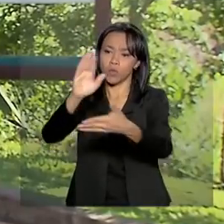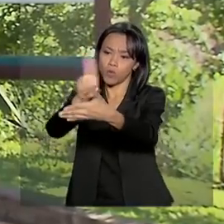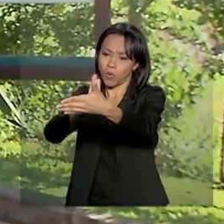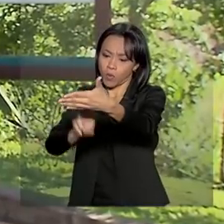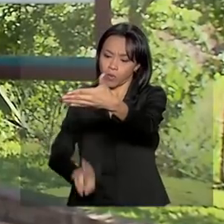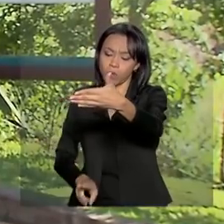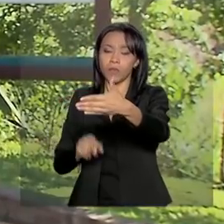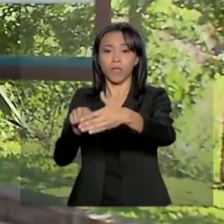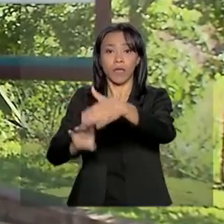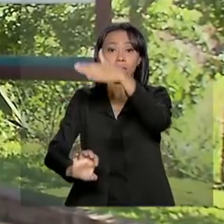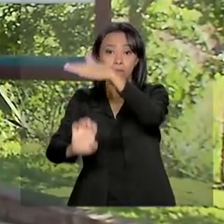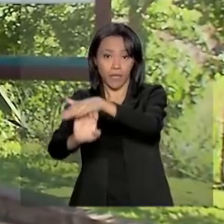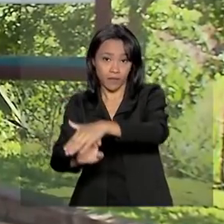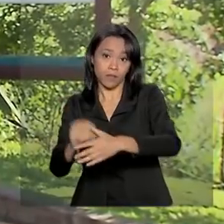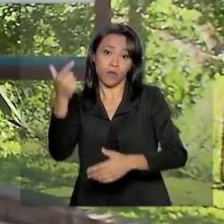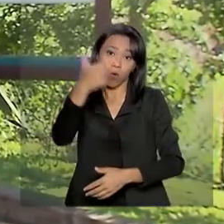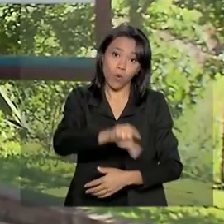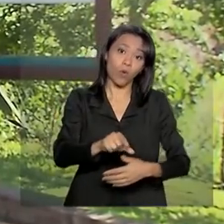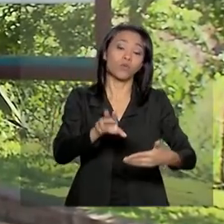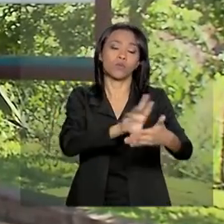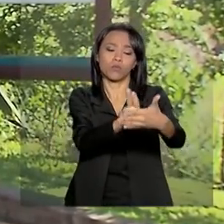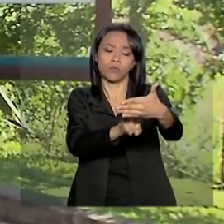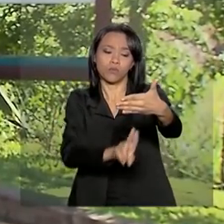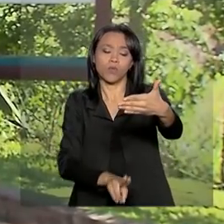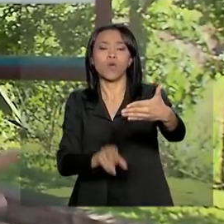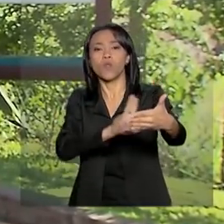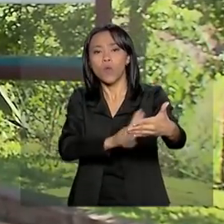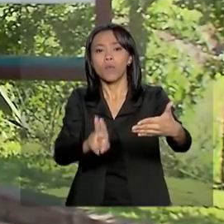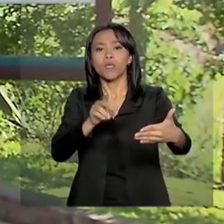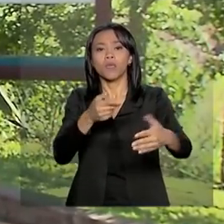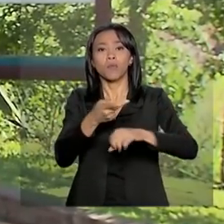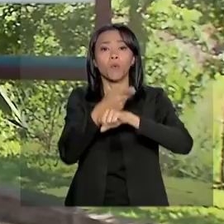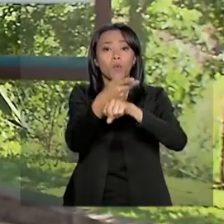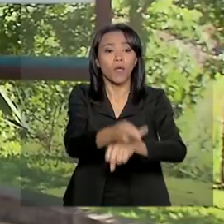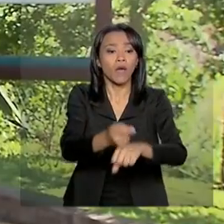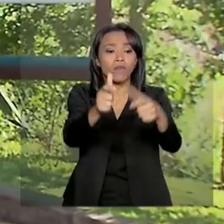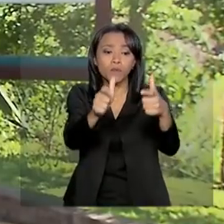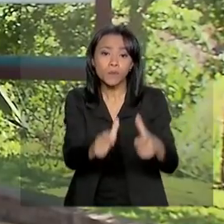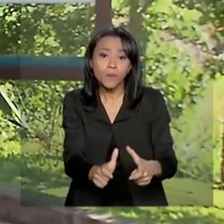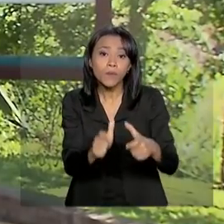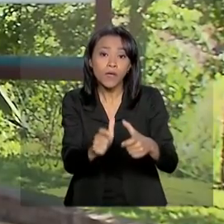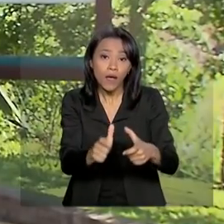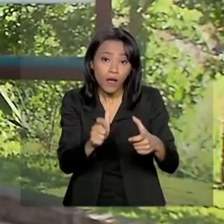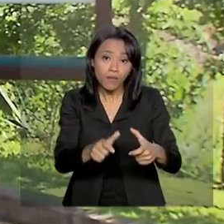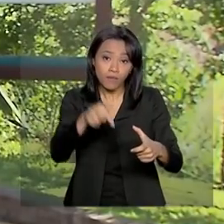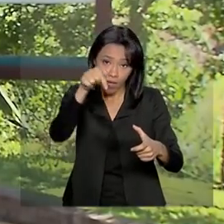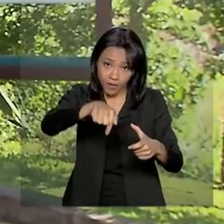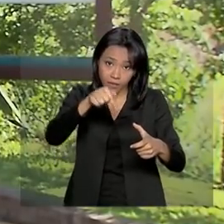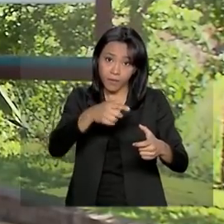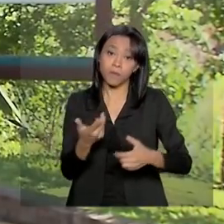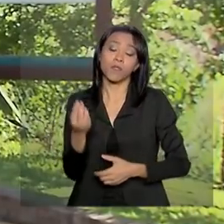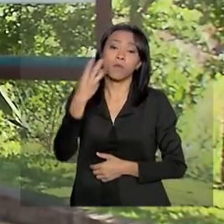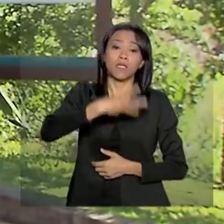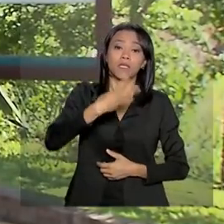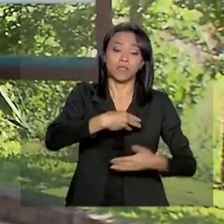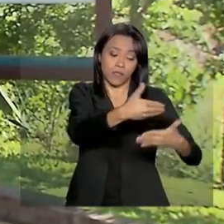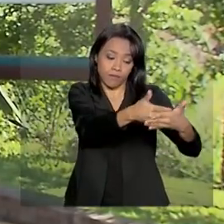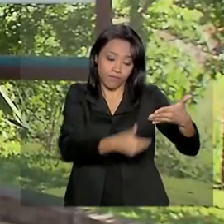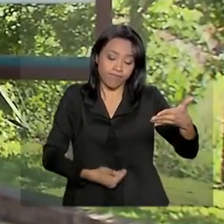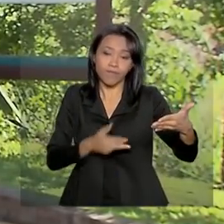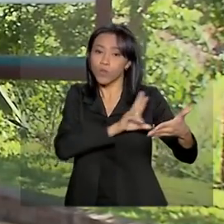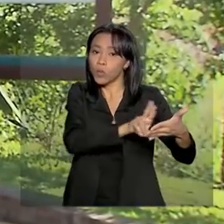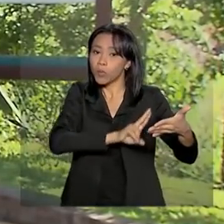Vale, outra de moradores que procuravam um posto de apoio montado aqui na estação do Conhecimento. conhecimento e uma terceira lista